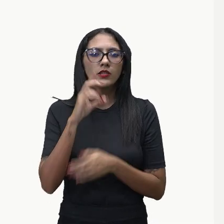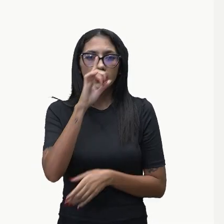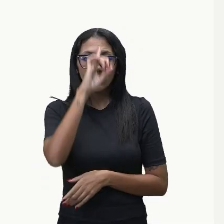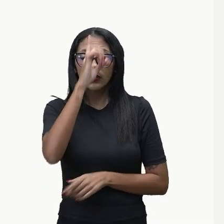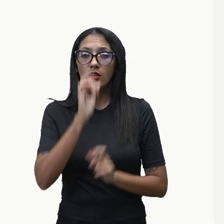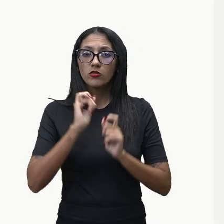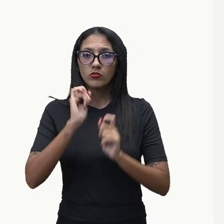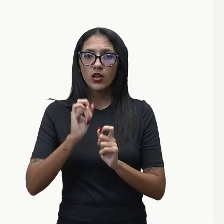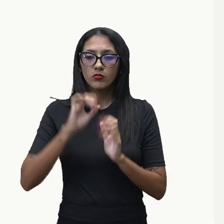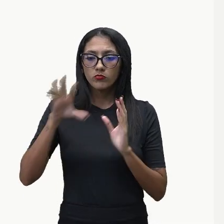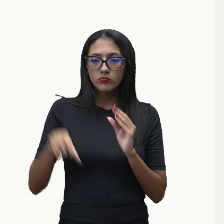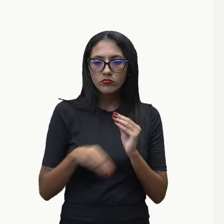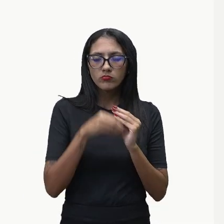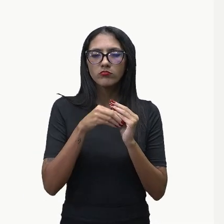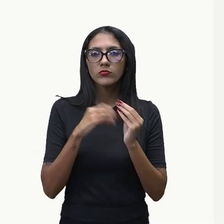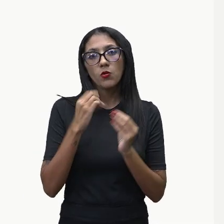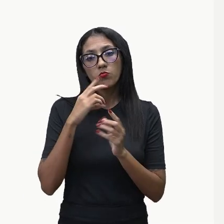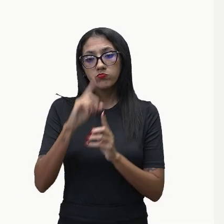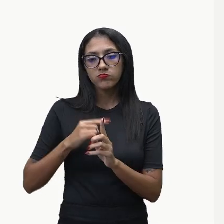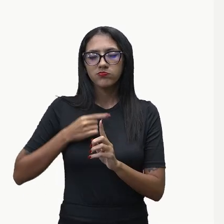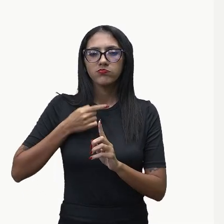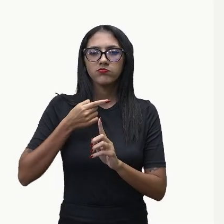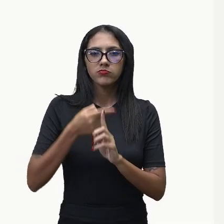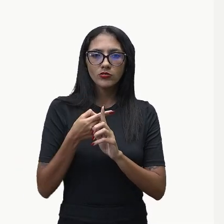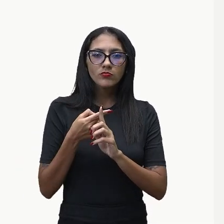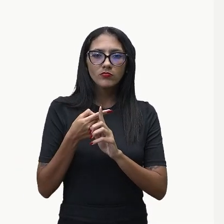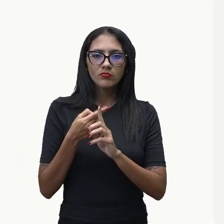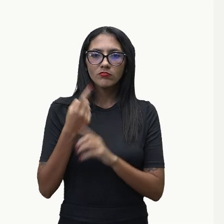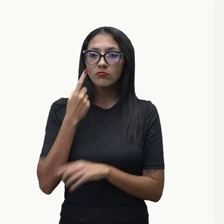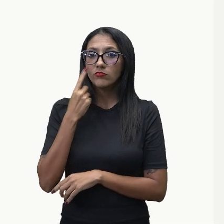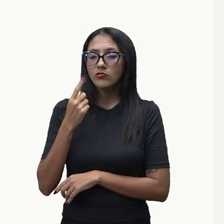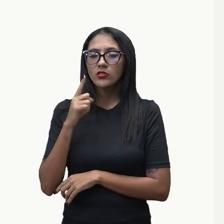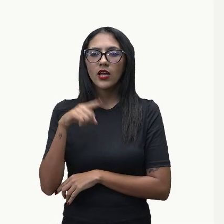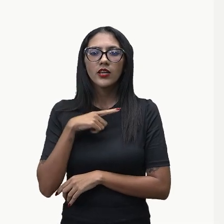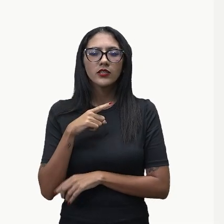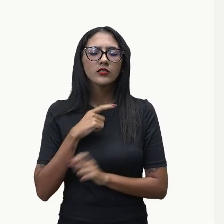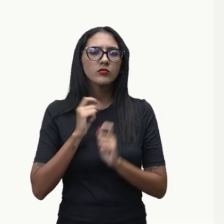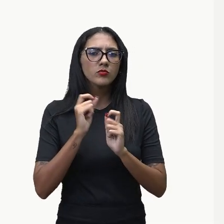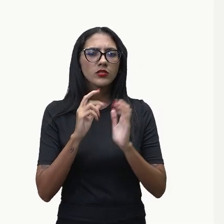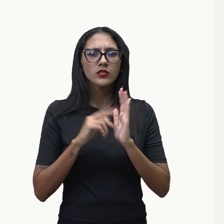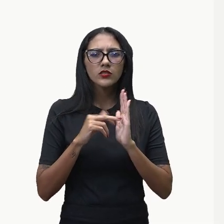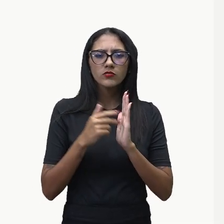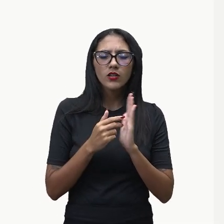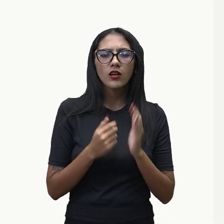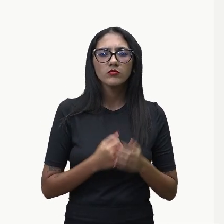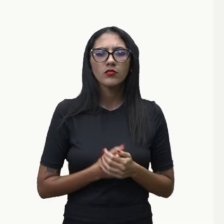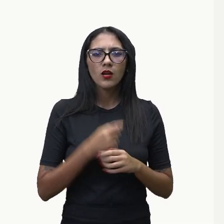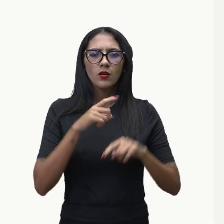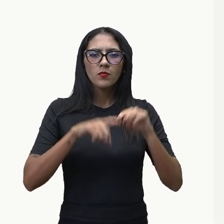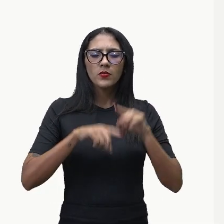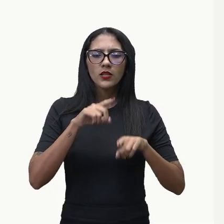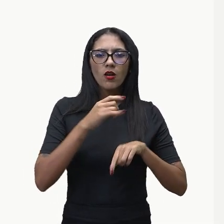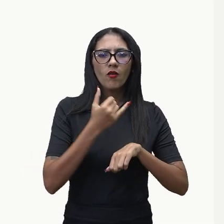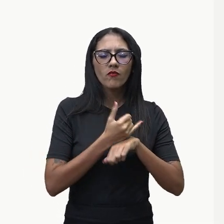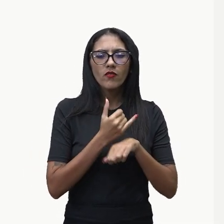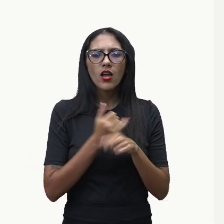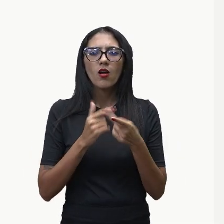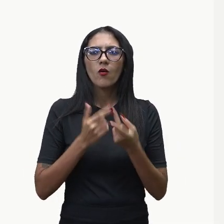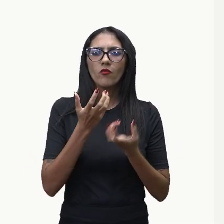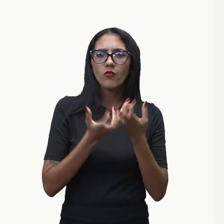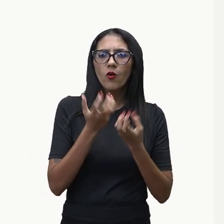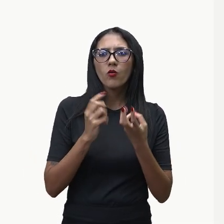observem, grandes trópicos humanos de ferro e fogo e força, canto e canto presente,